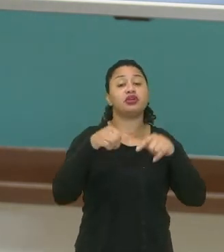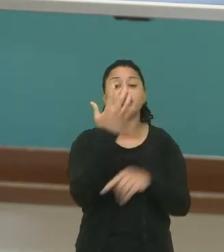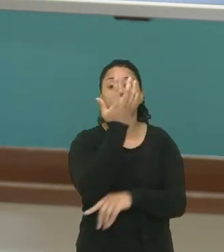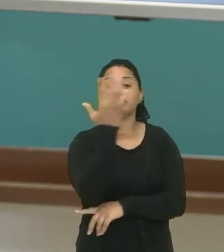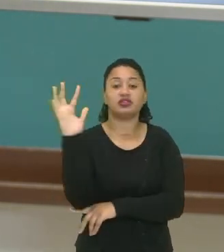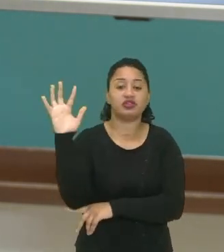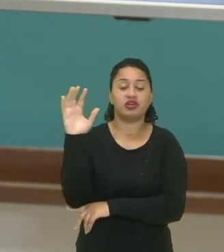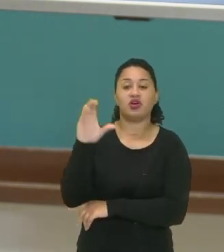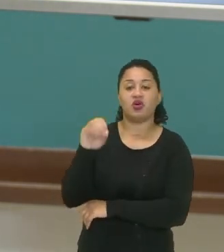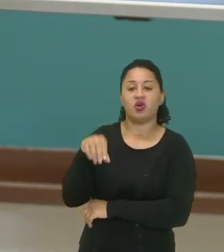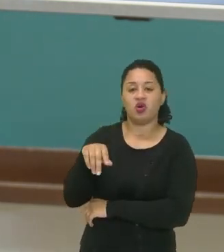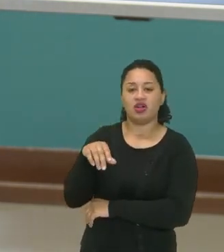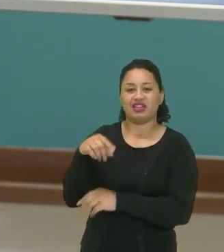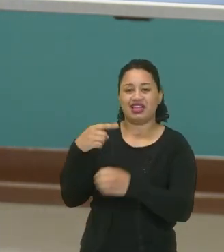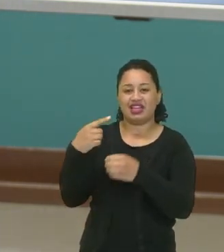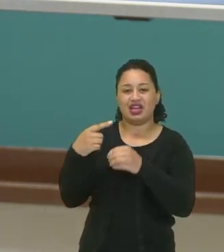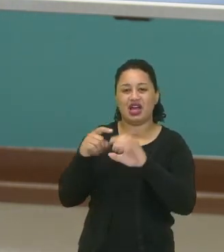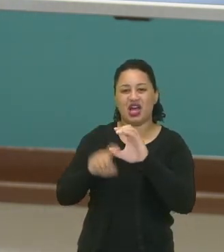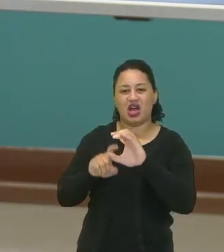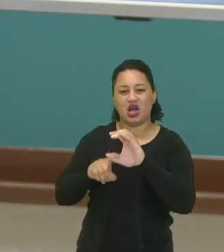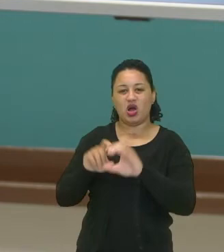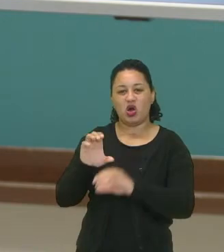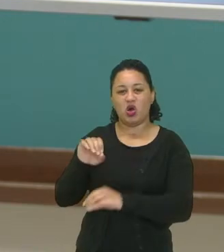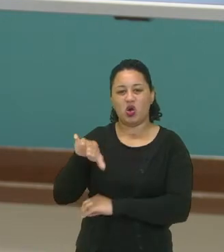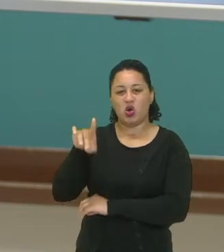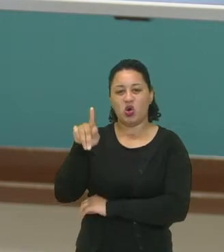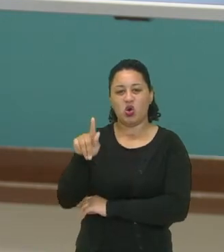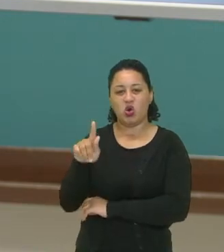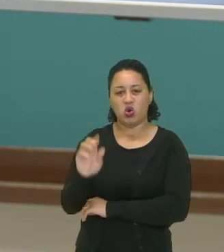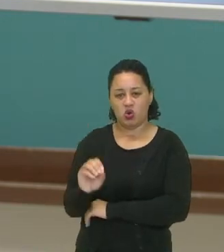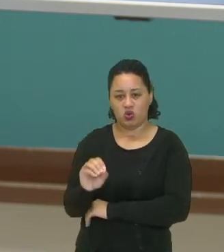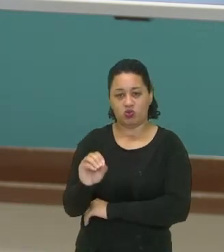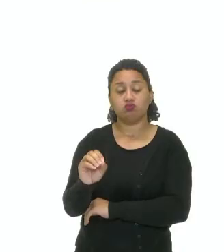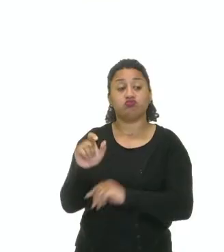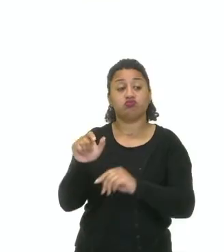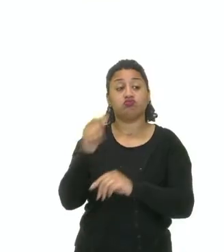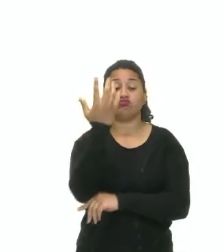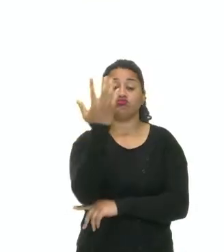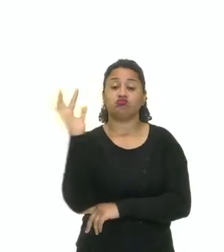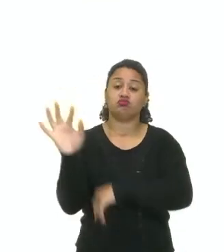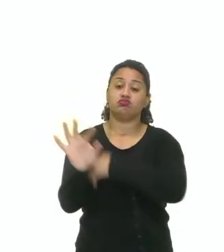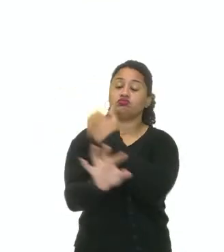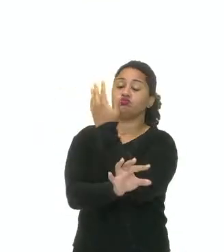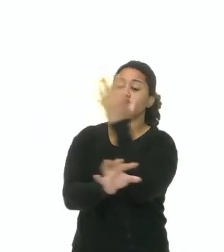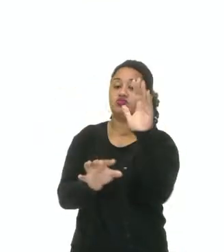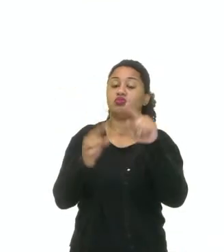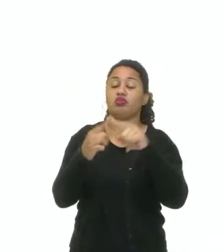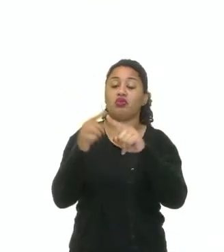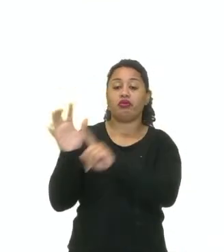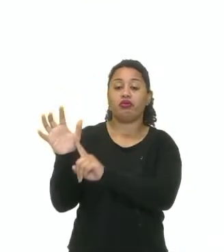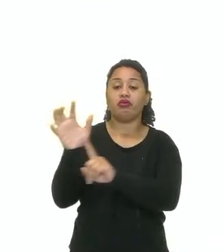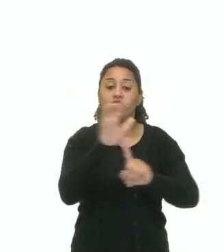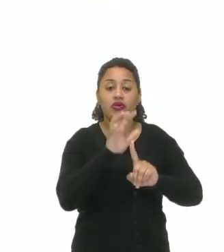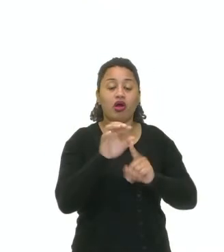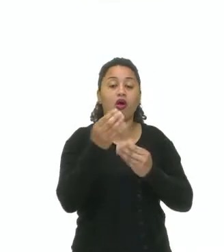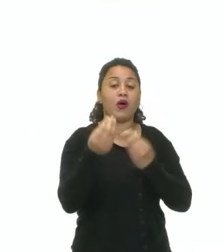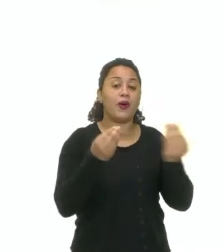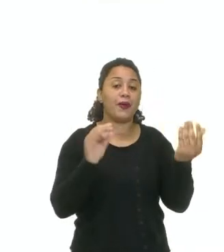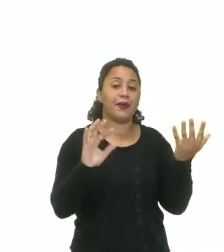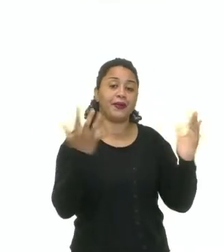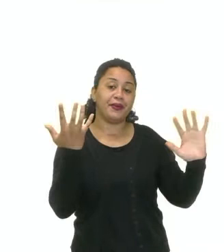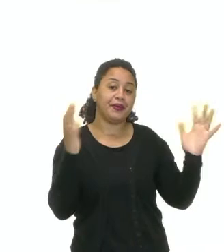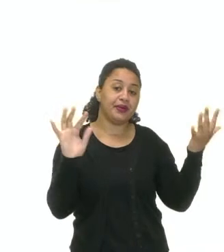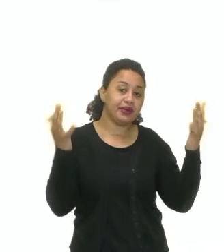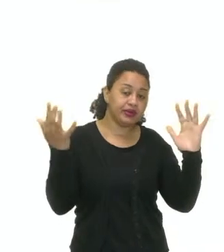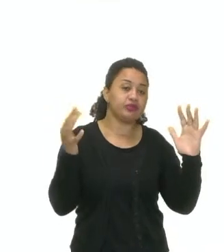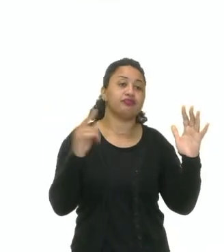vocês estão vendo aqui uma fotografia, né, está estabelecida nesta região. Ela é influenciada pelo clima equatorial. Encontramos